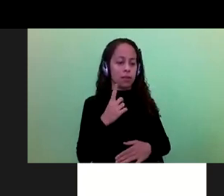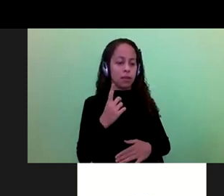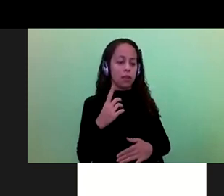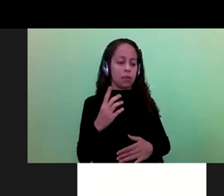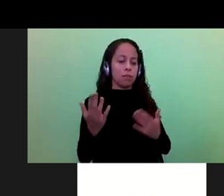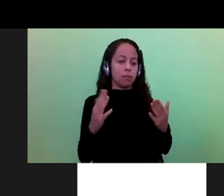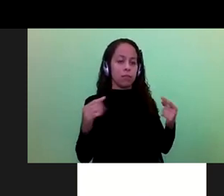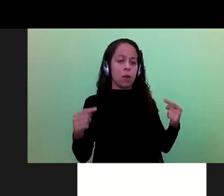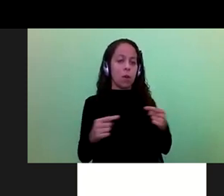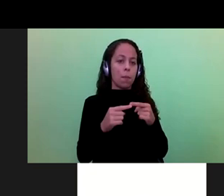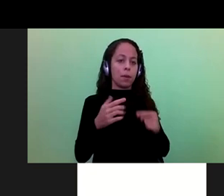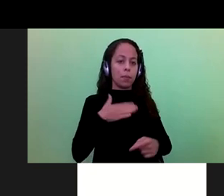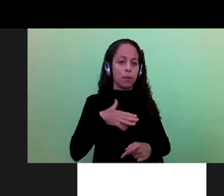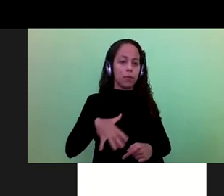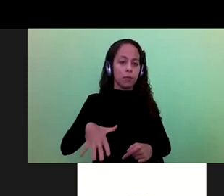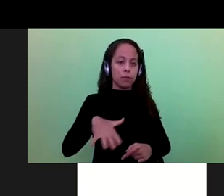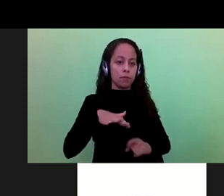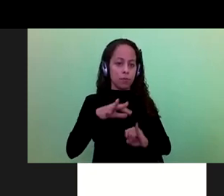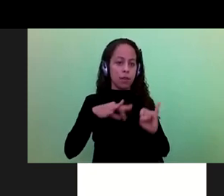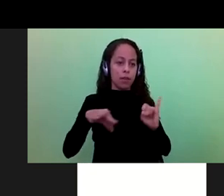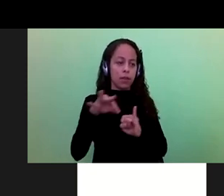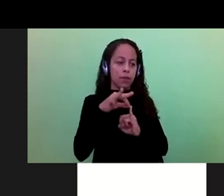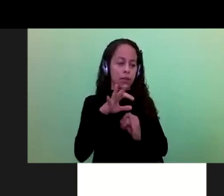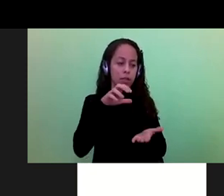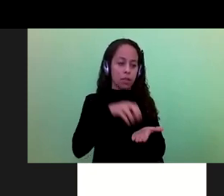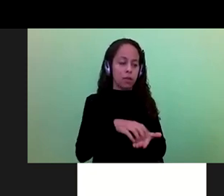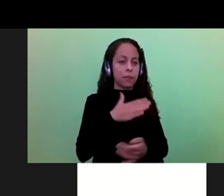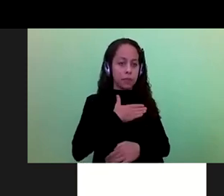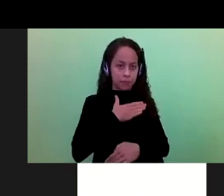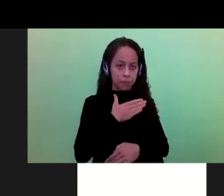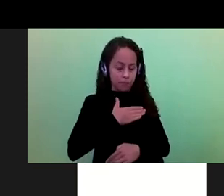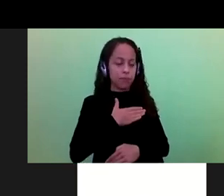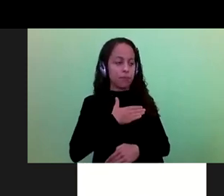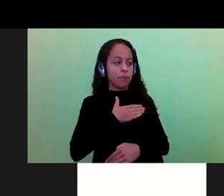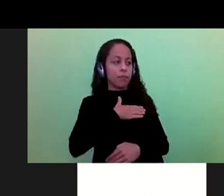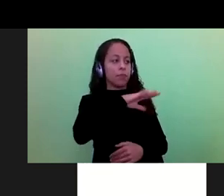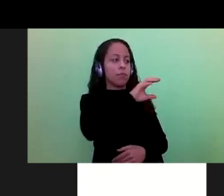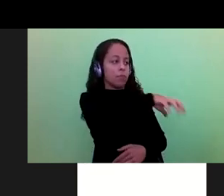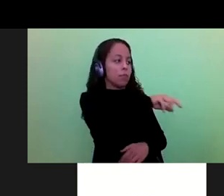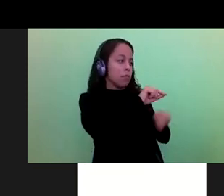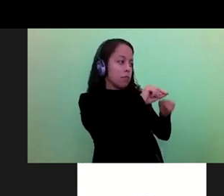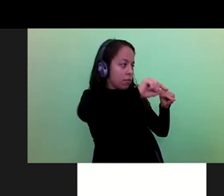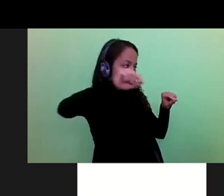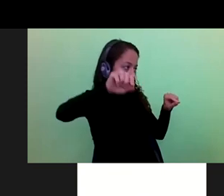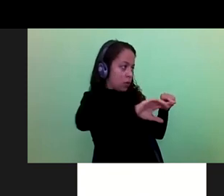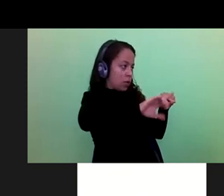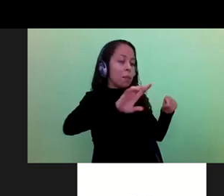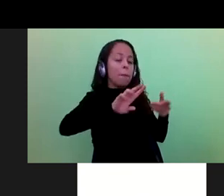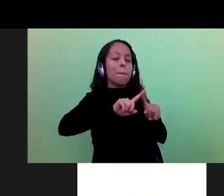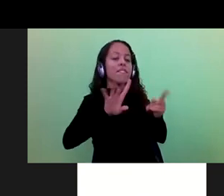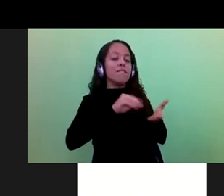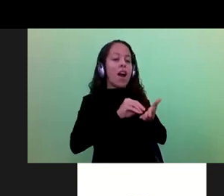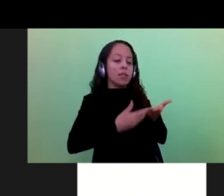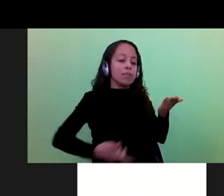organização do meu campus, em particular, nas coordenadorias. Mas não está resolvido,